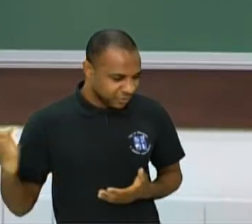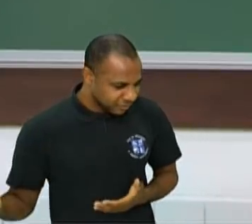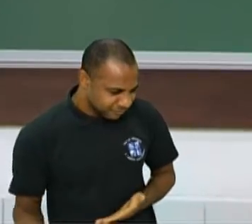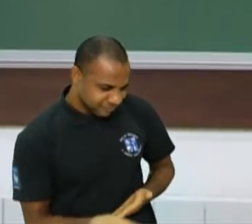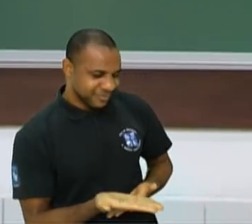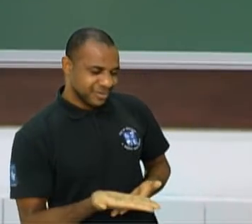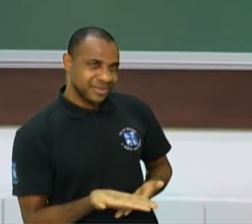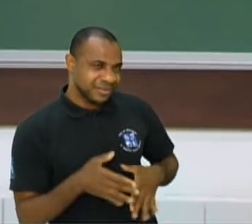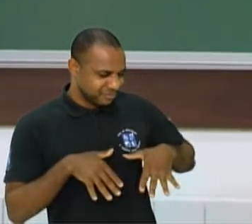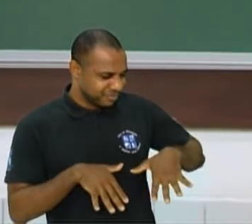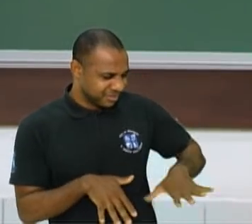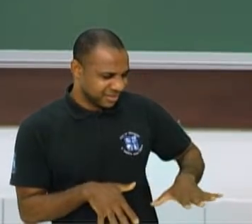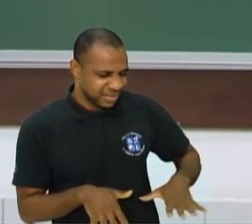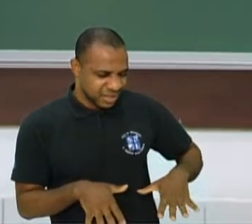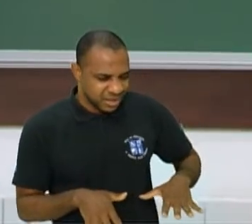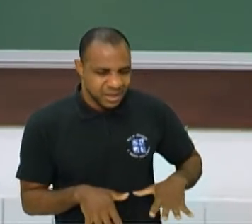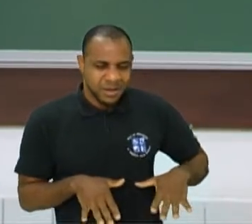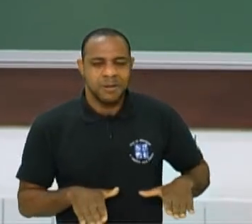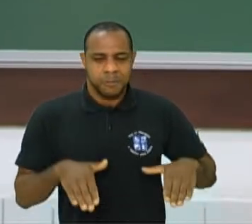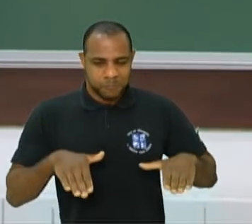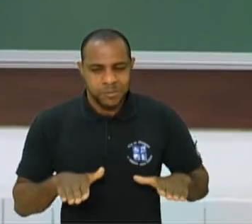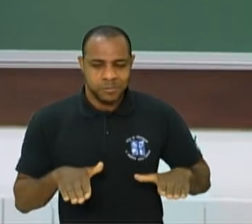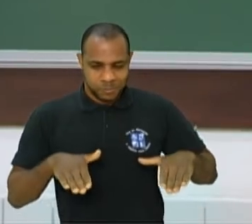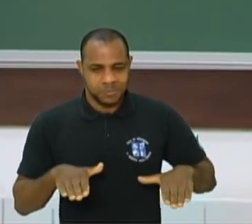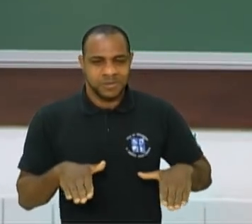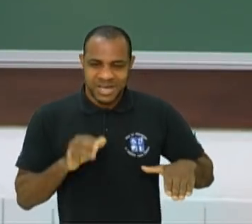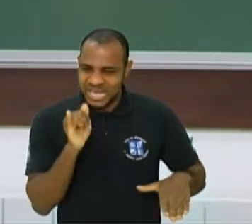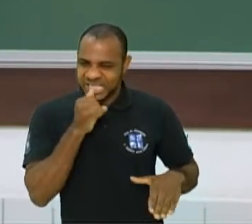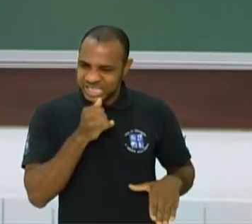que não era elétrica, sabe? De pedal.